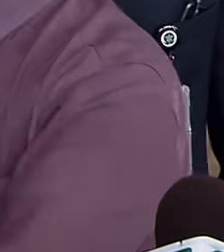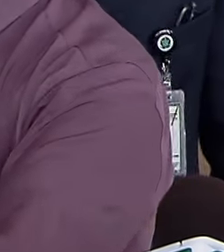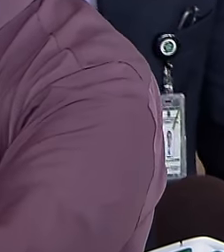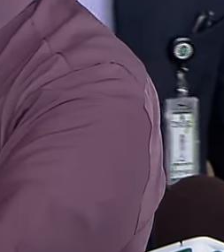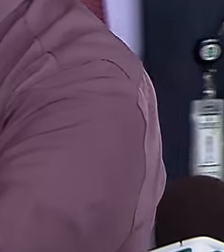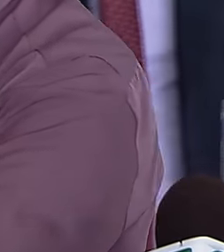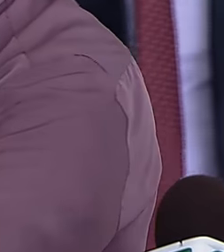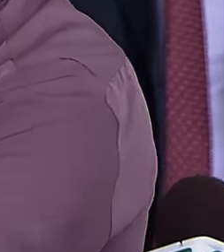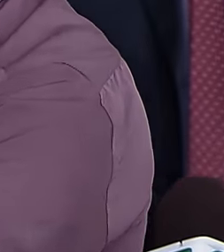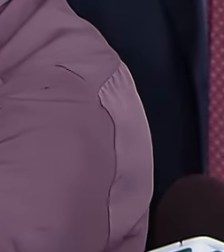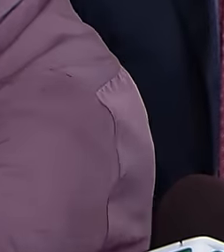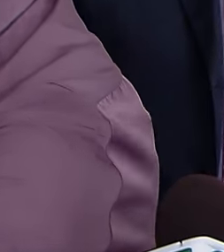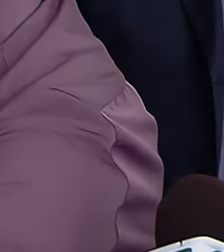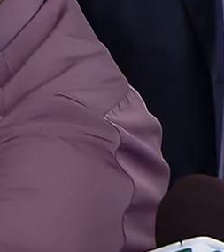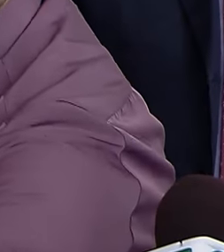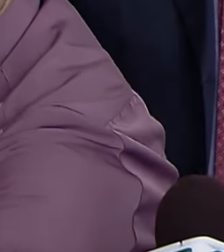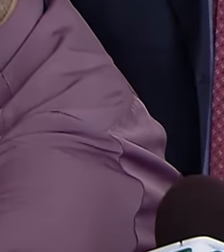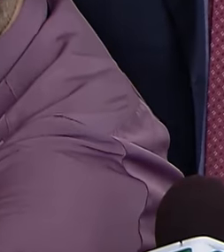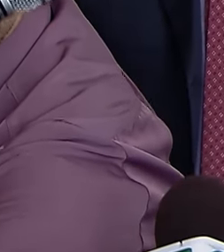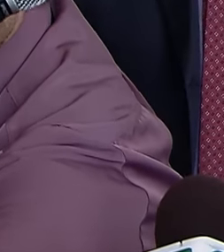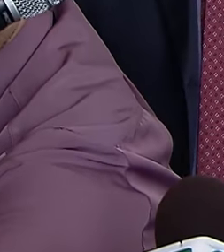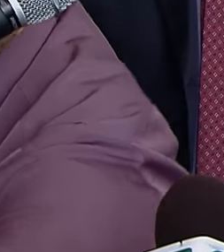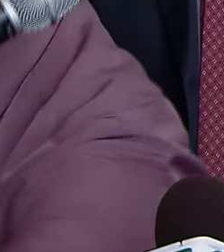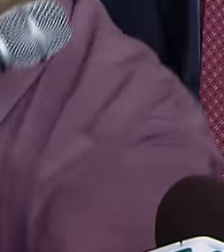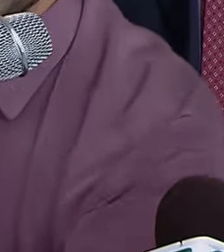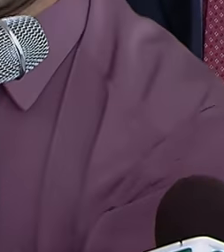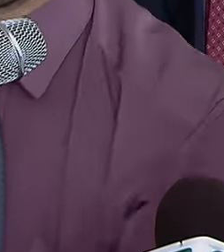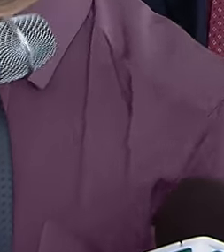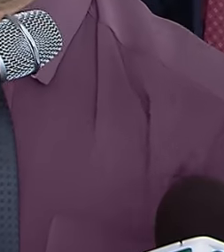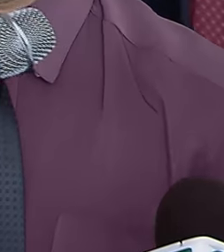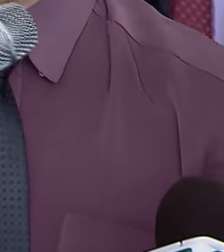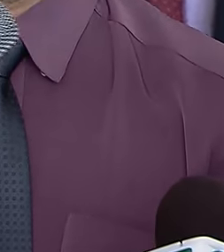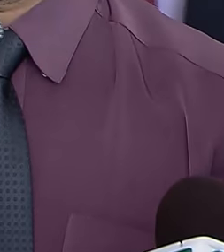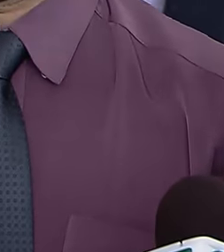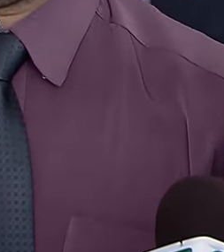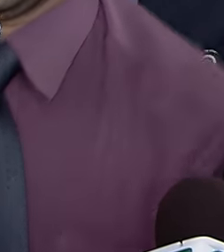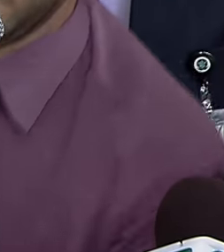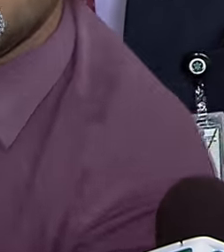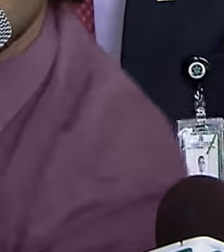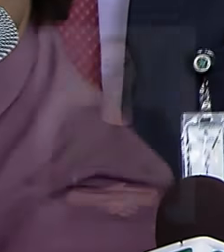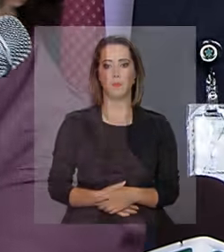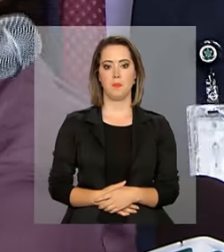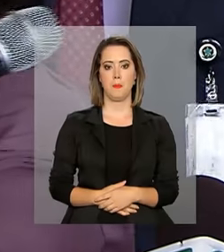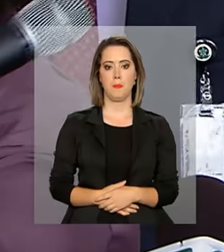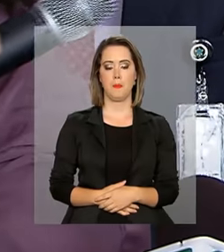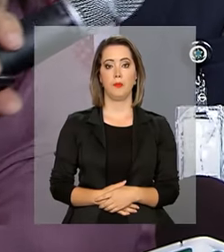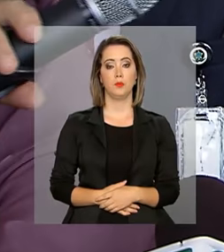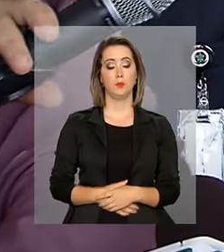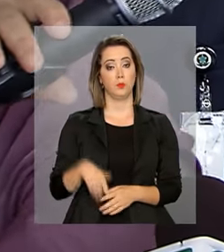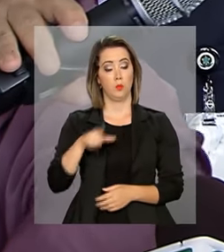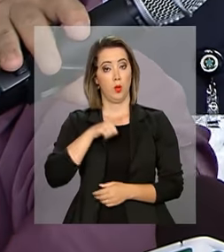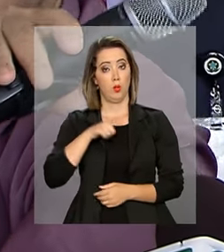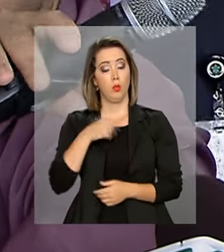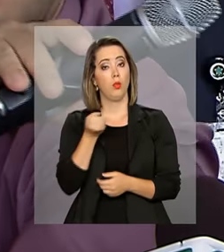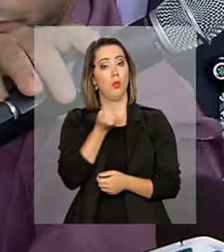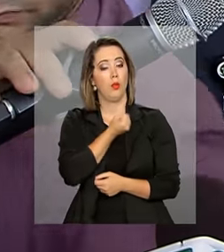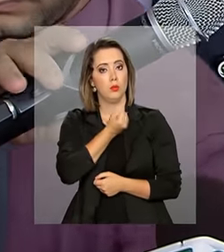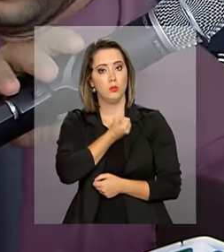foram feitas. Pouca coisa, não é? Pouca coisa. Se não for 600, eu não vou fixar um número, né? 580 bilhões. Enfim,